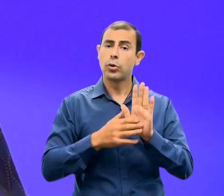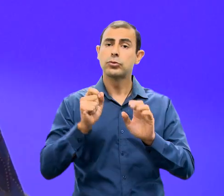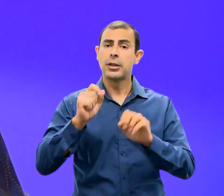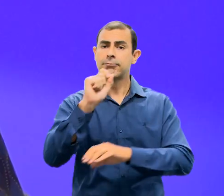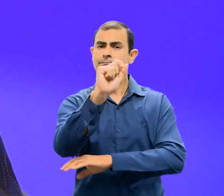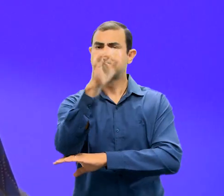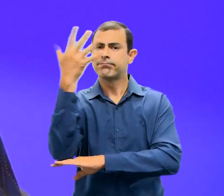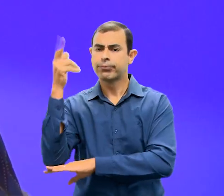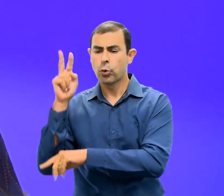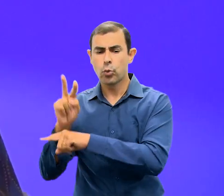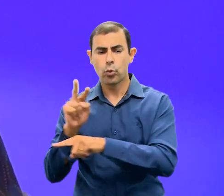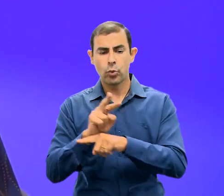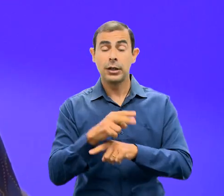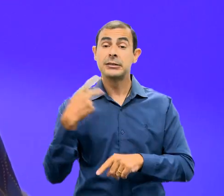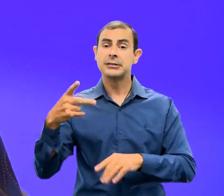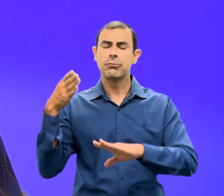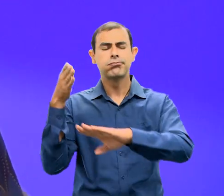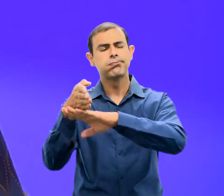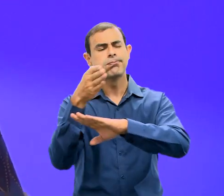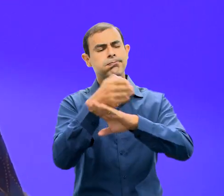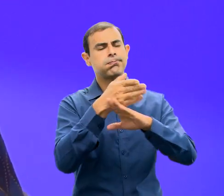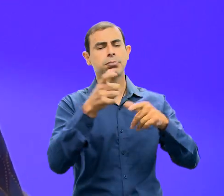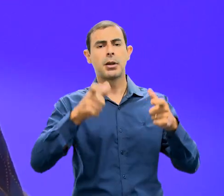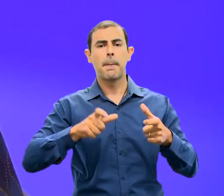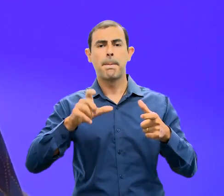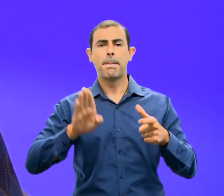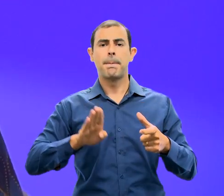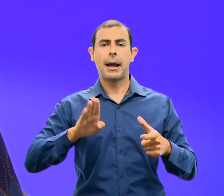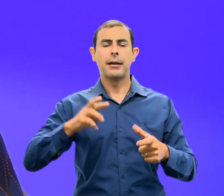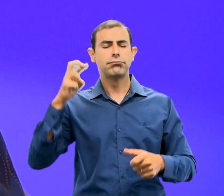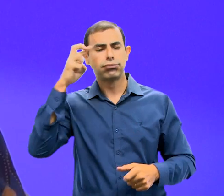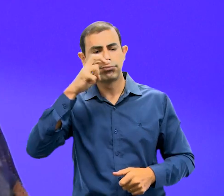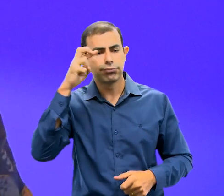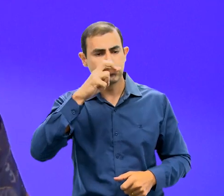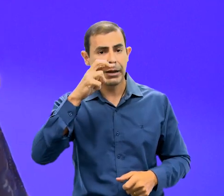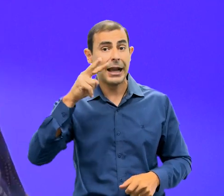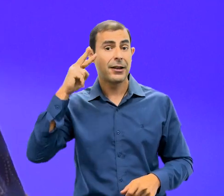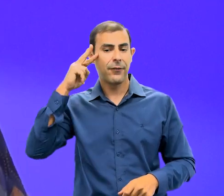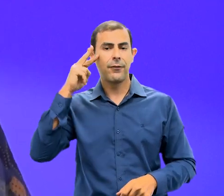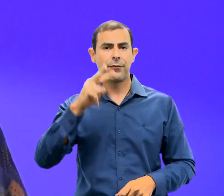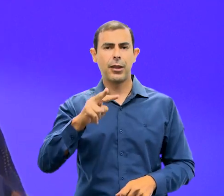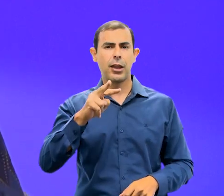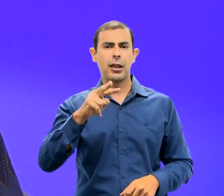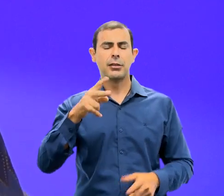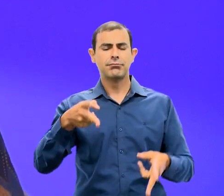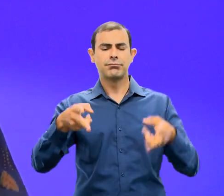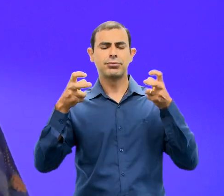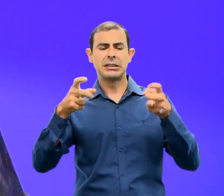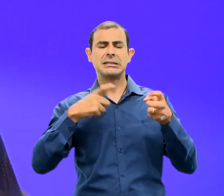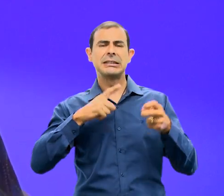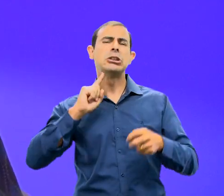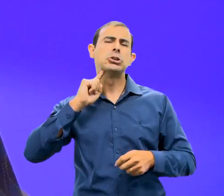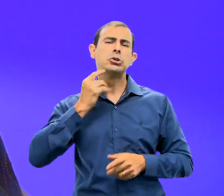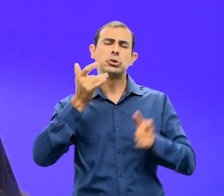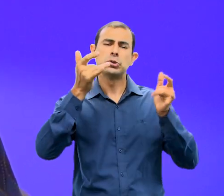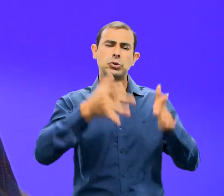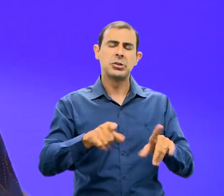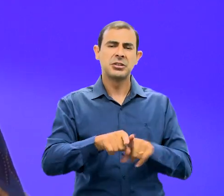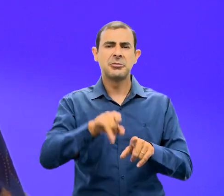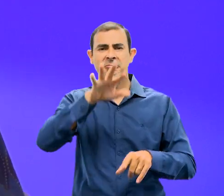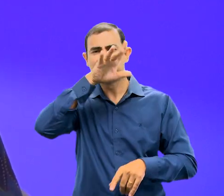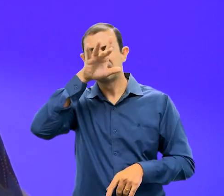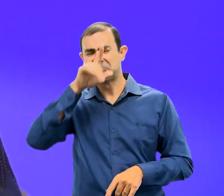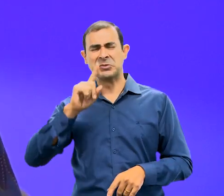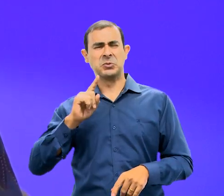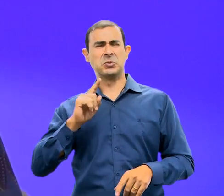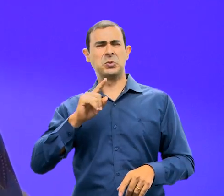essas fiscalizações que o senhor tem feito nos bairros, aqui pela cidade, o senhor tem notado um acúmulo de lixo, mau cheiro em algumas regiões também.